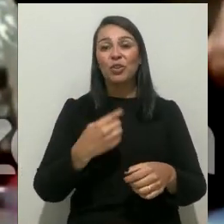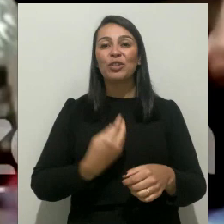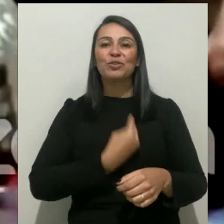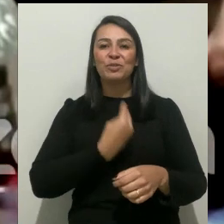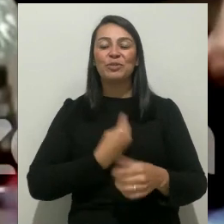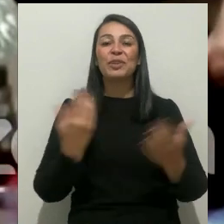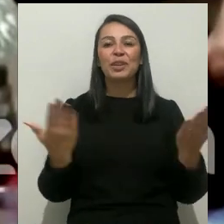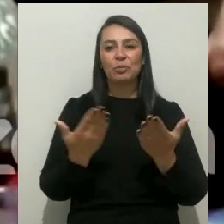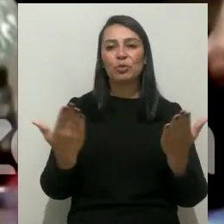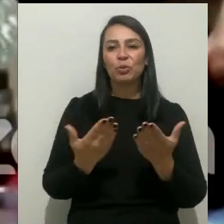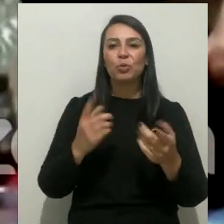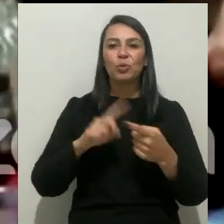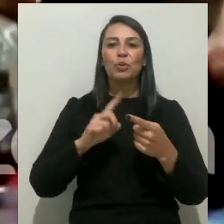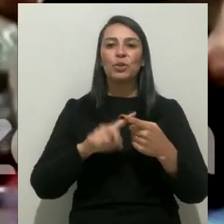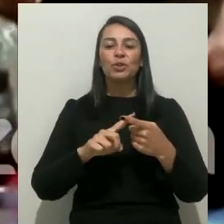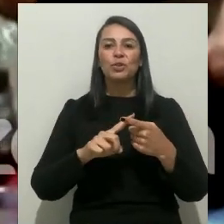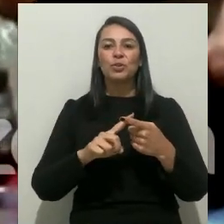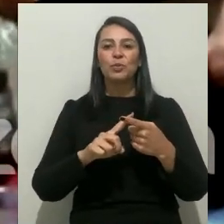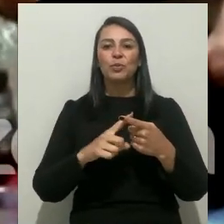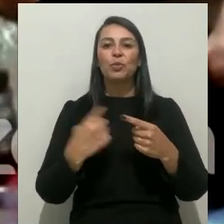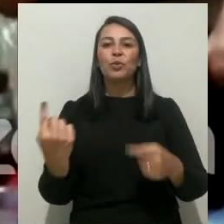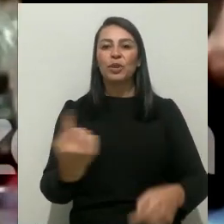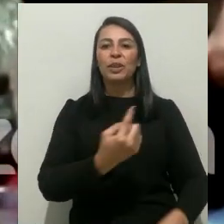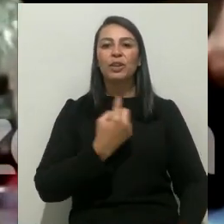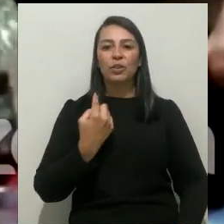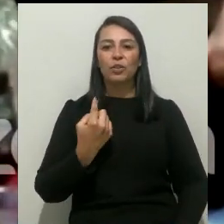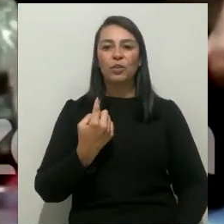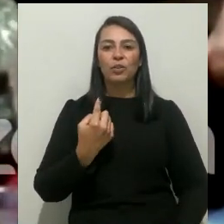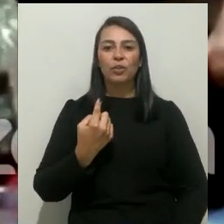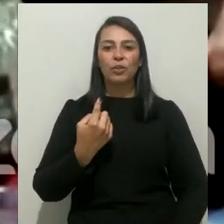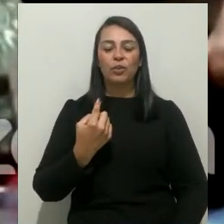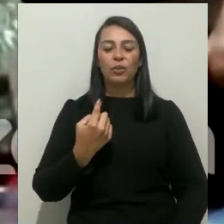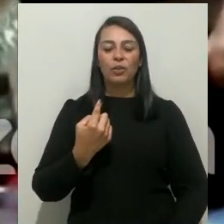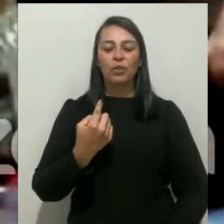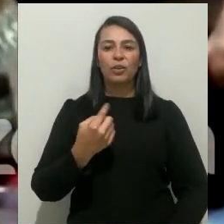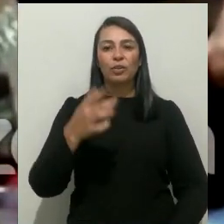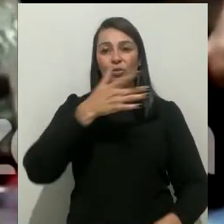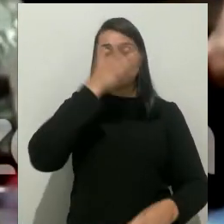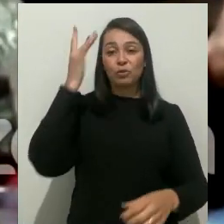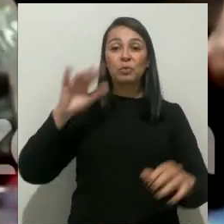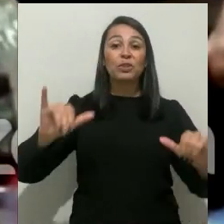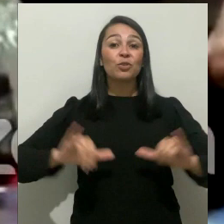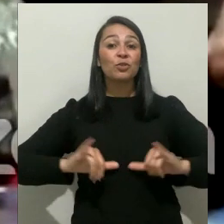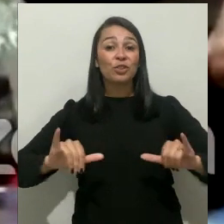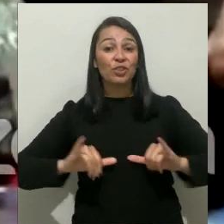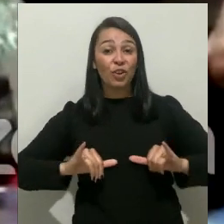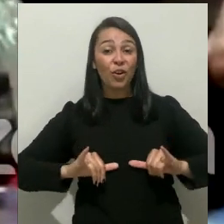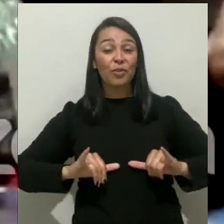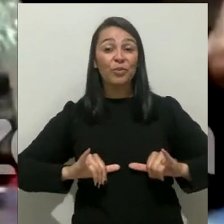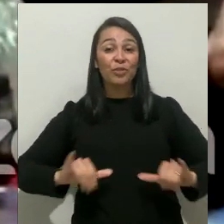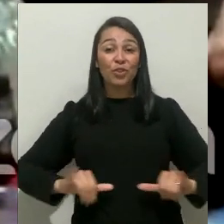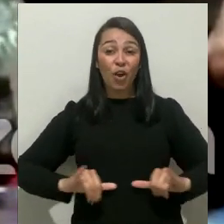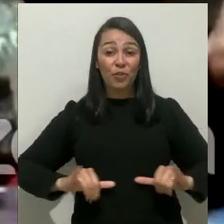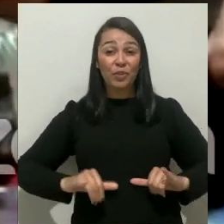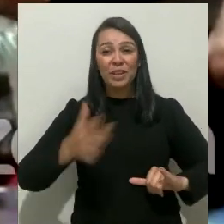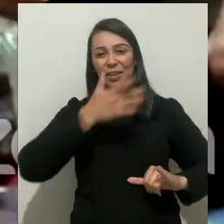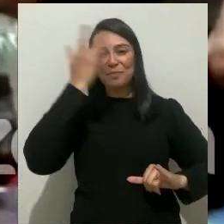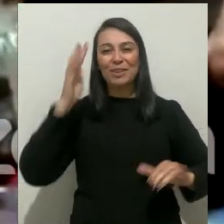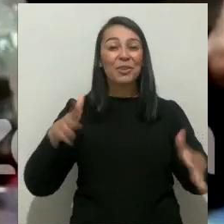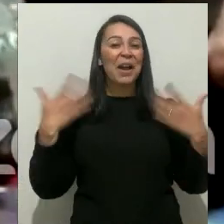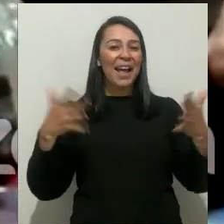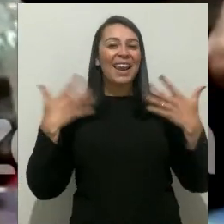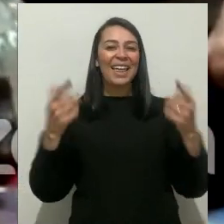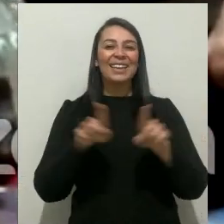gente vive. Né? Nós somos gente que sofre e gente que alega ao mesmo tempo.